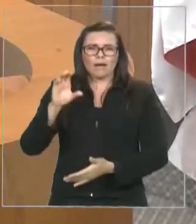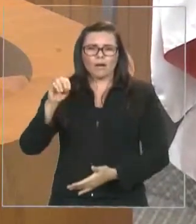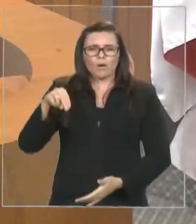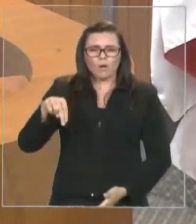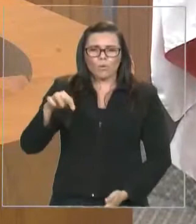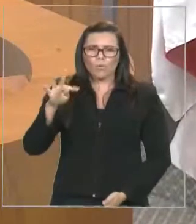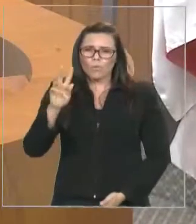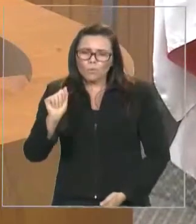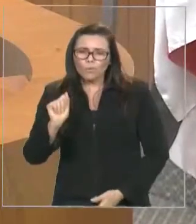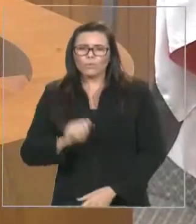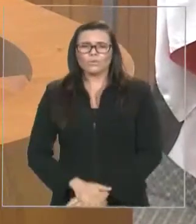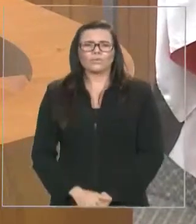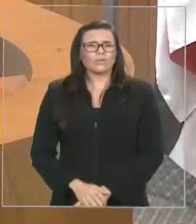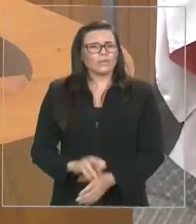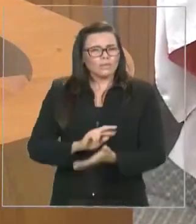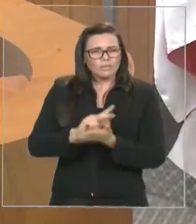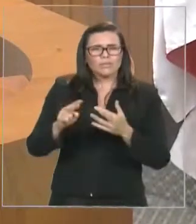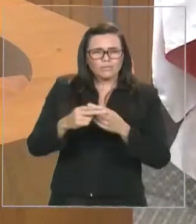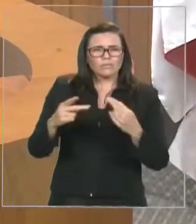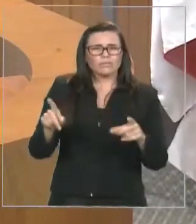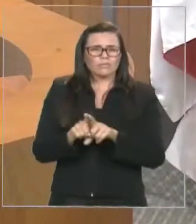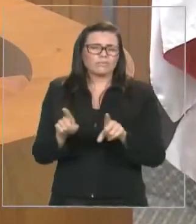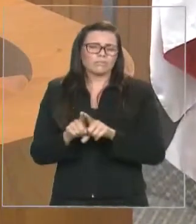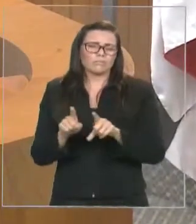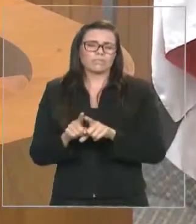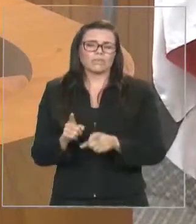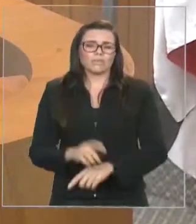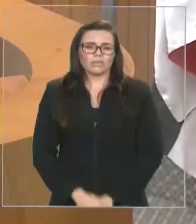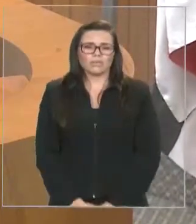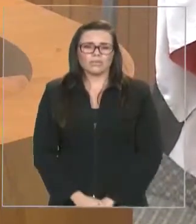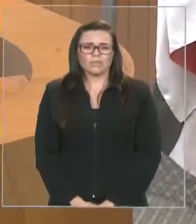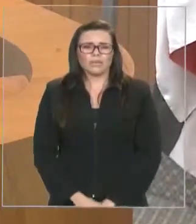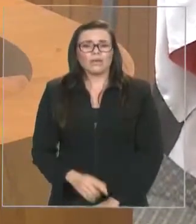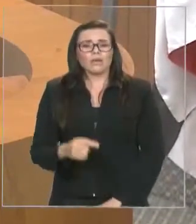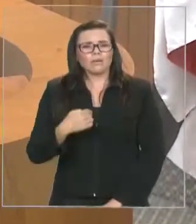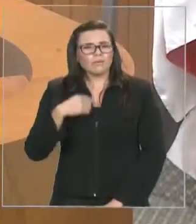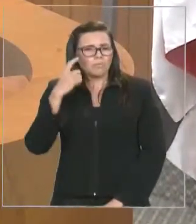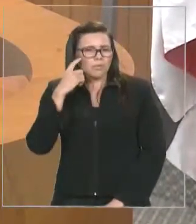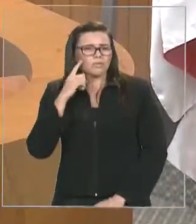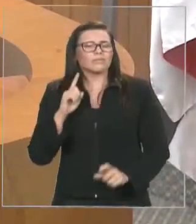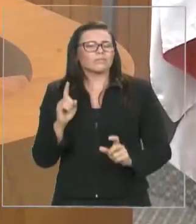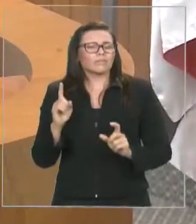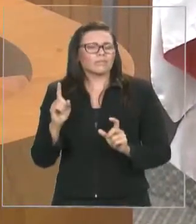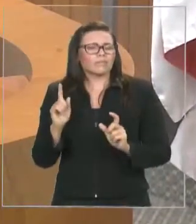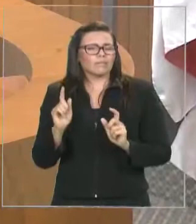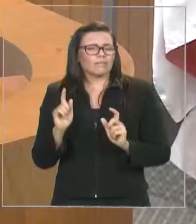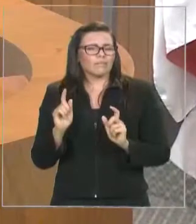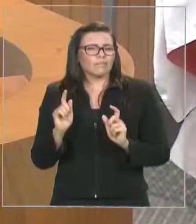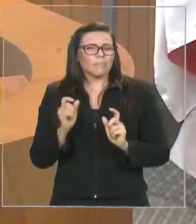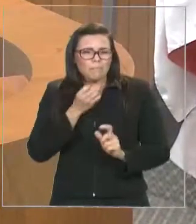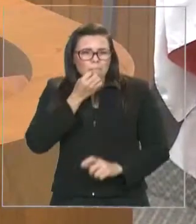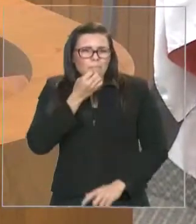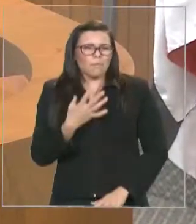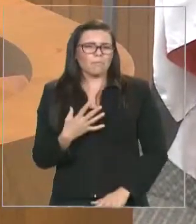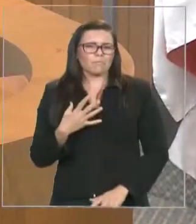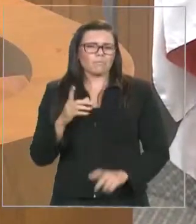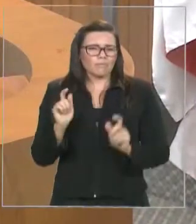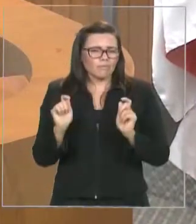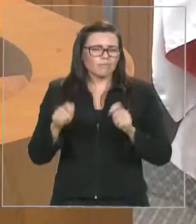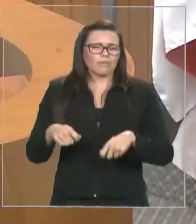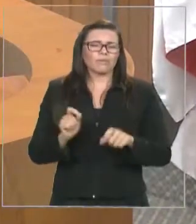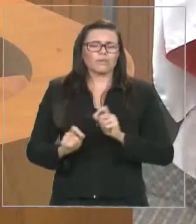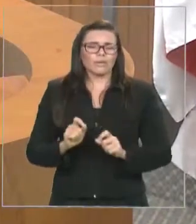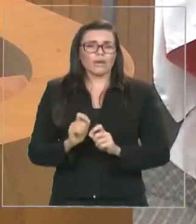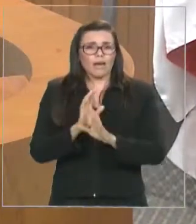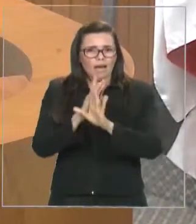pegando uma senha 10 horas da manhã para ser atendido 4 horas da tarde. Isso já são medidas que nós tomamos junto